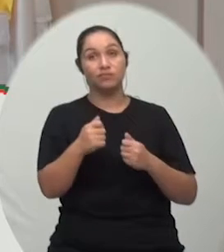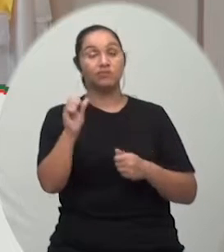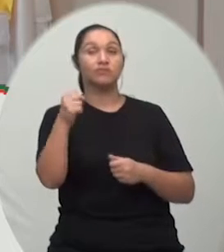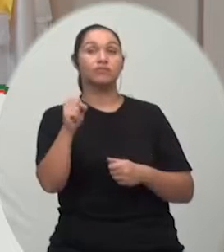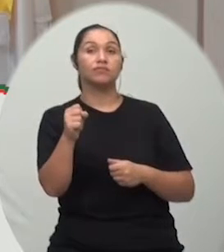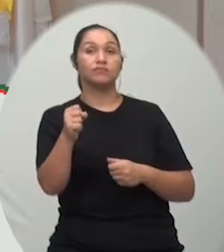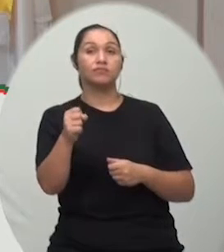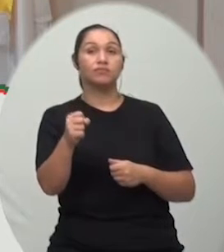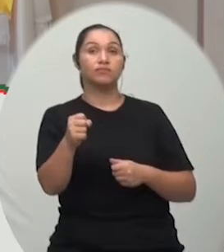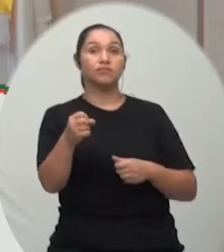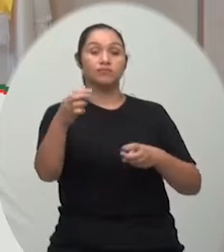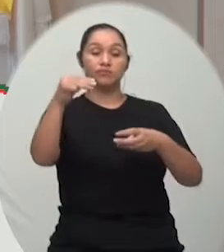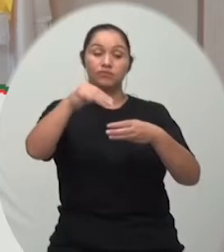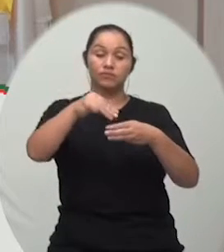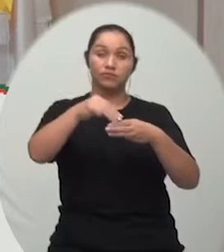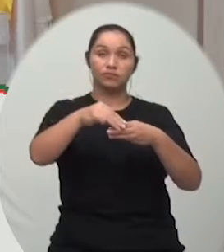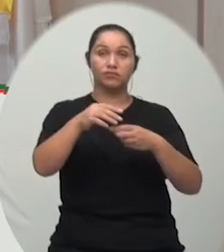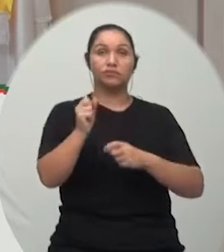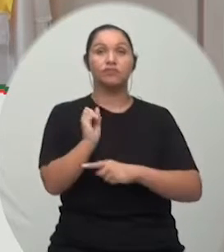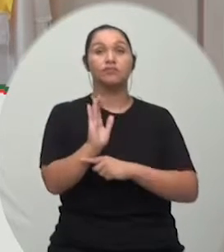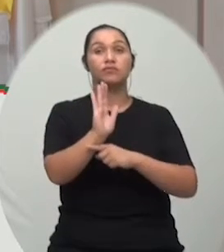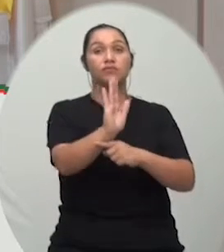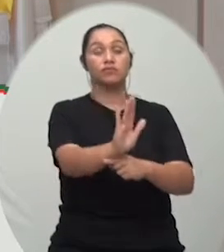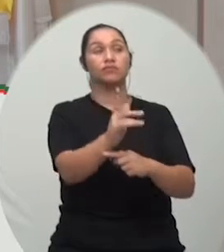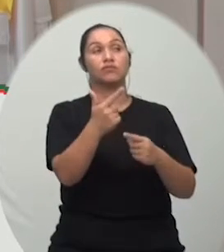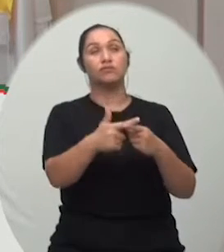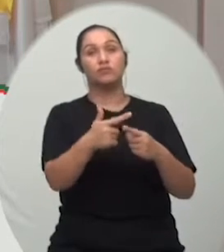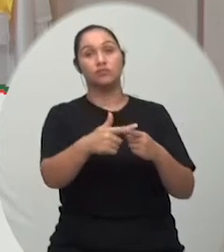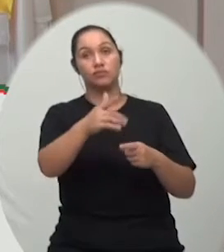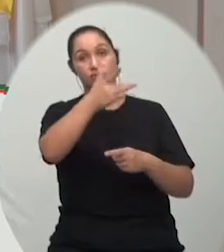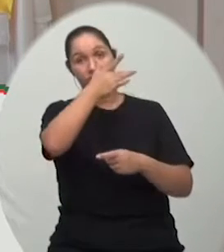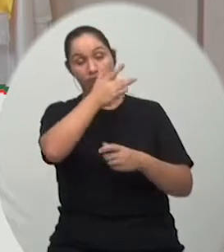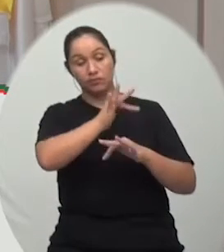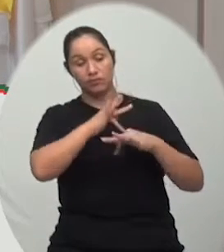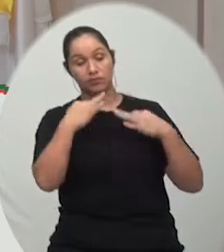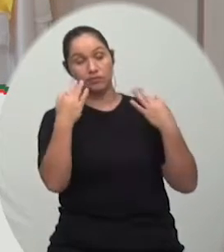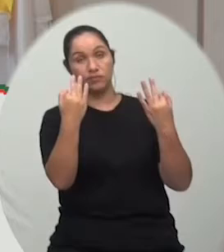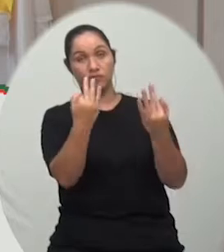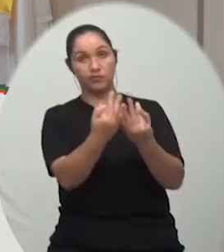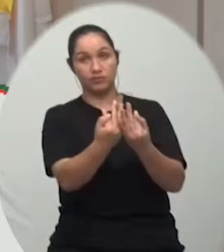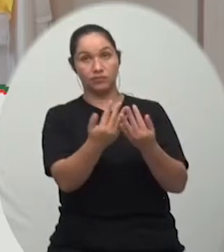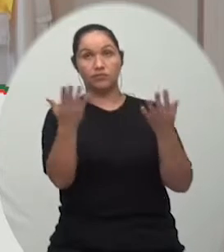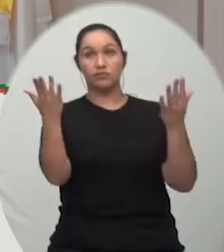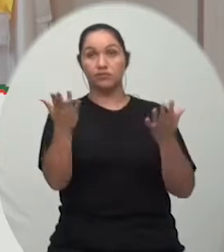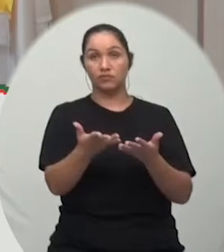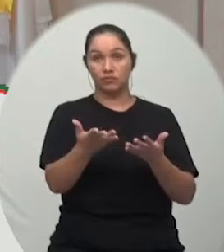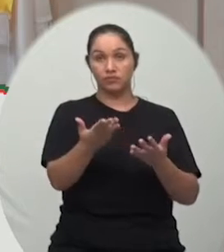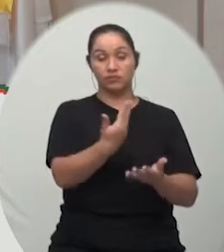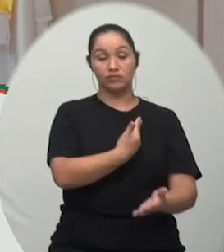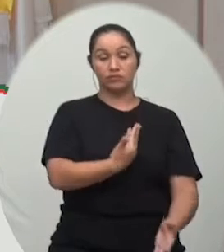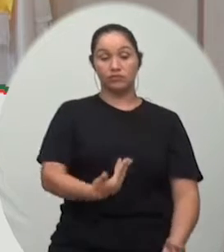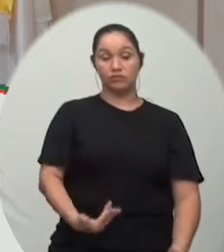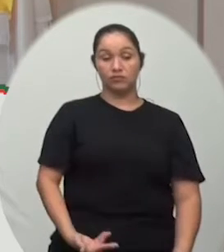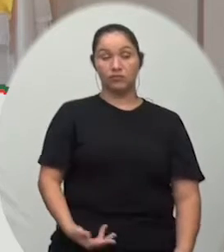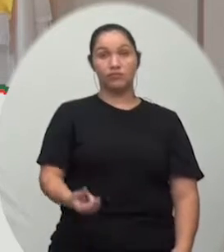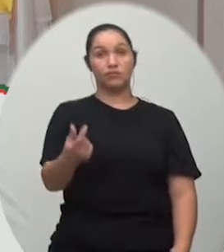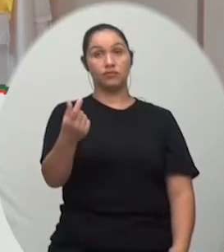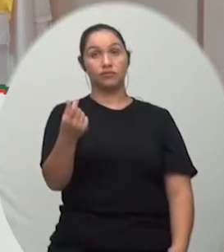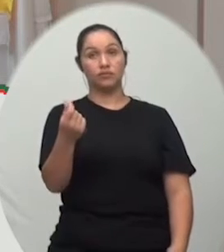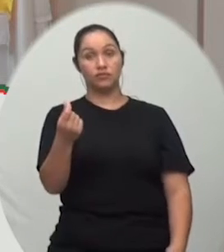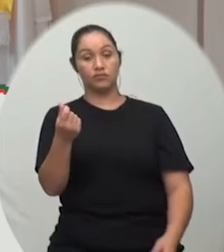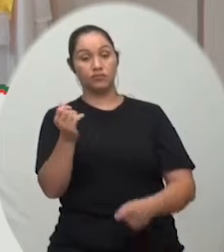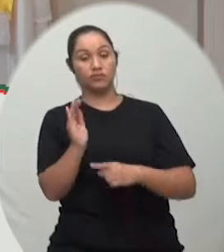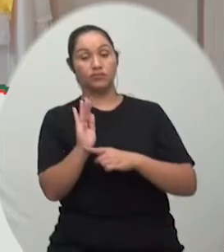financeiro do município. São famílias cadastradas no Bolsa Família. O Bolsa Família hoje, em